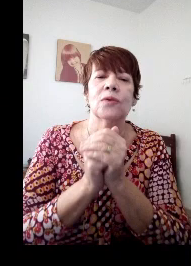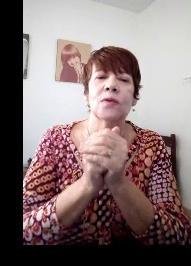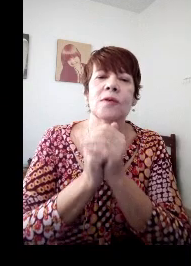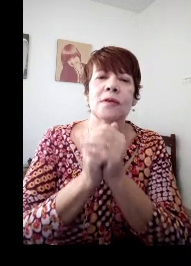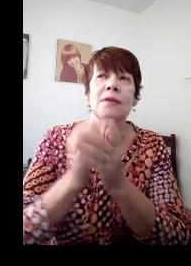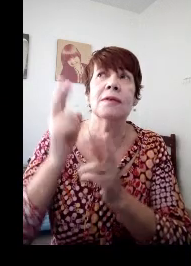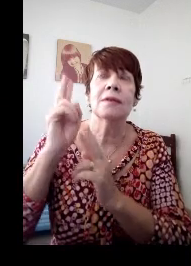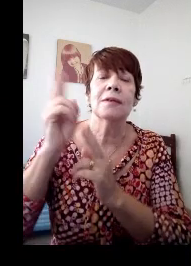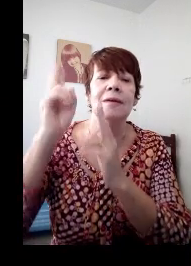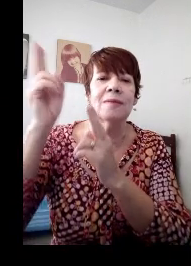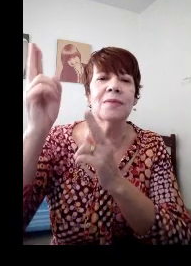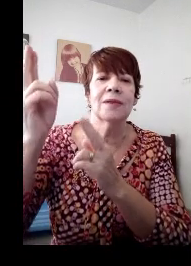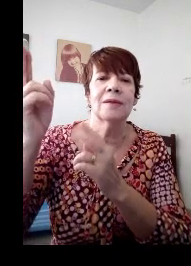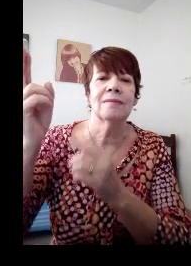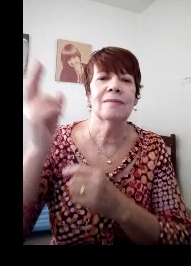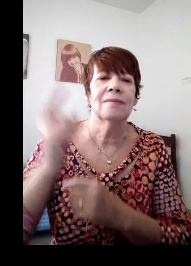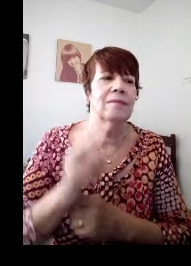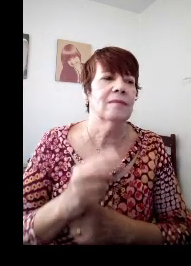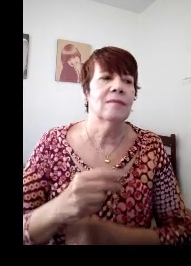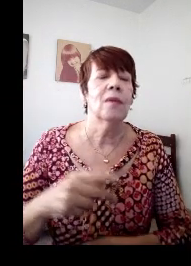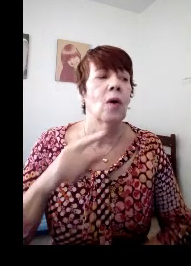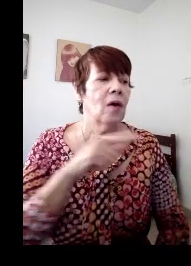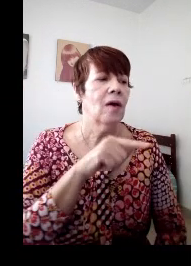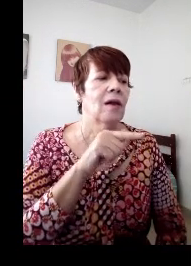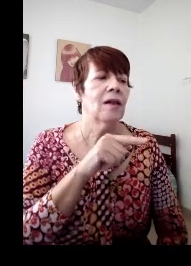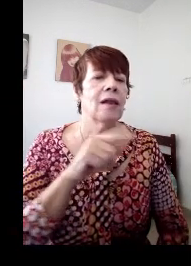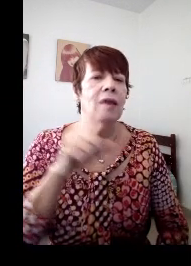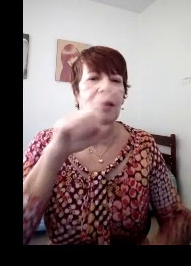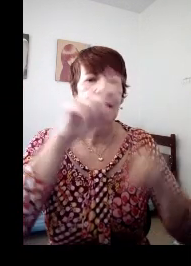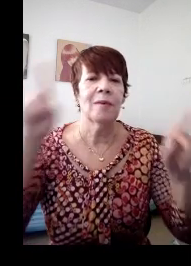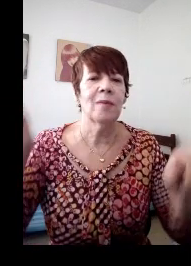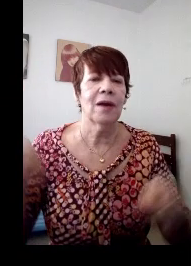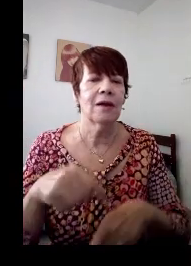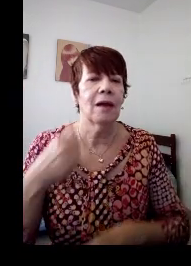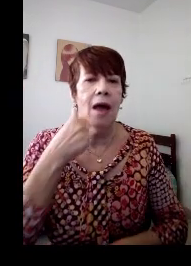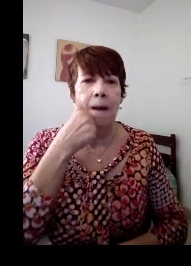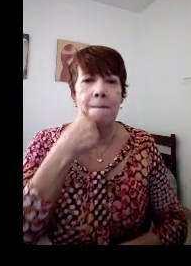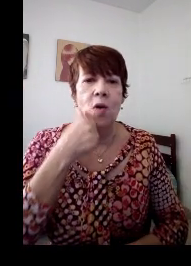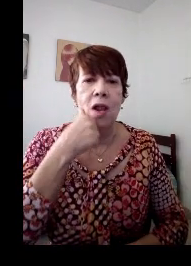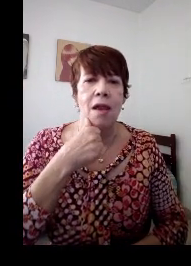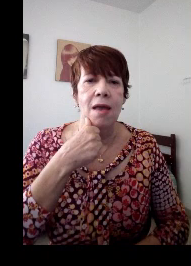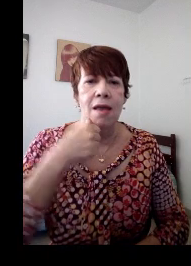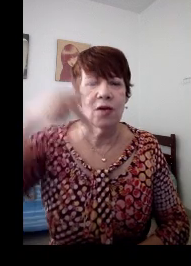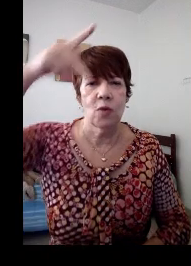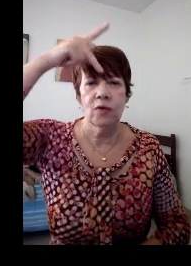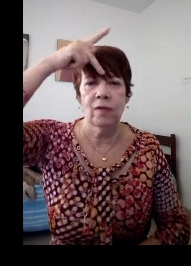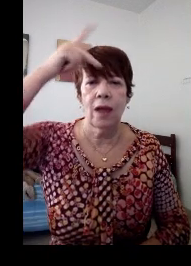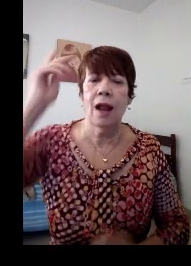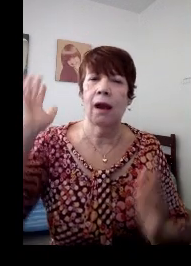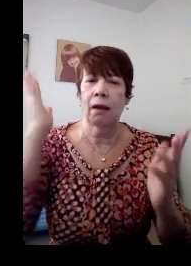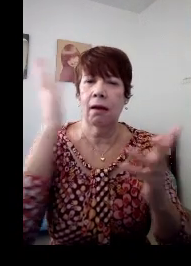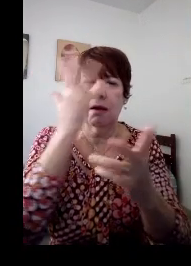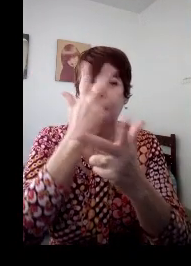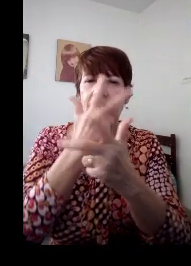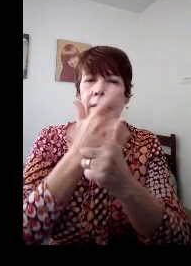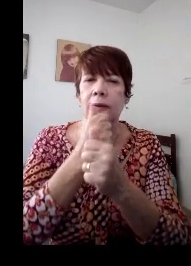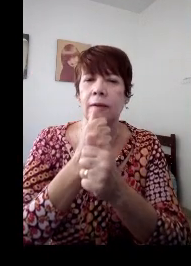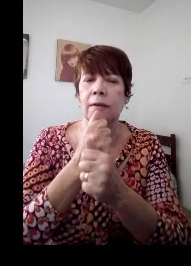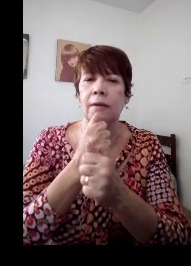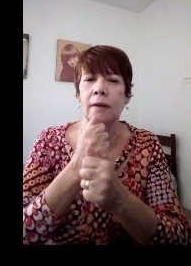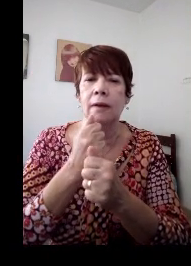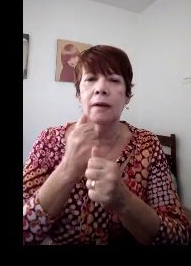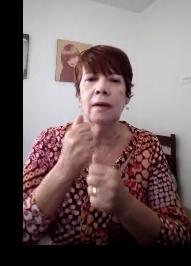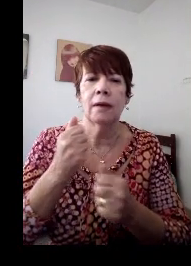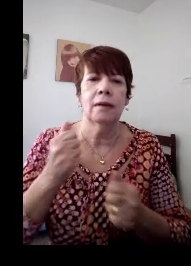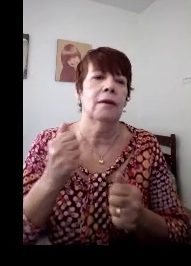muito interessante, porque veja bem, a mulher de Potifar, uma mulher bonita, quando